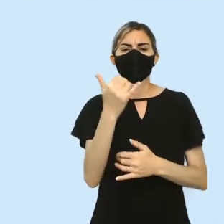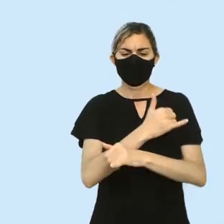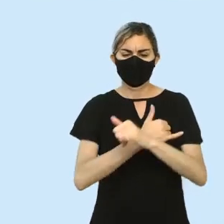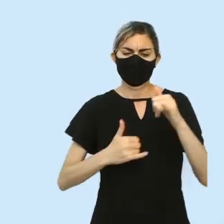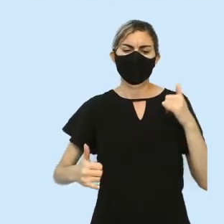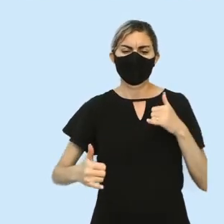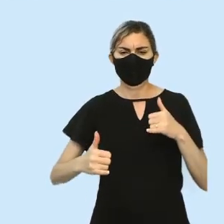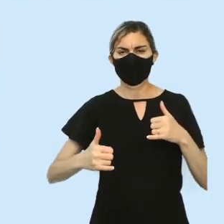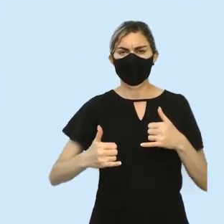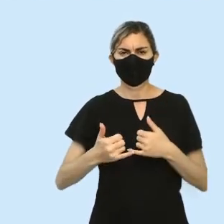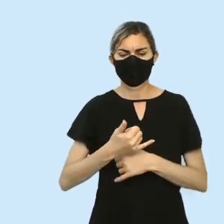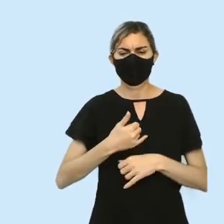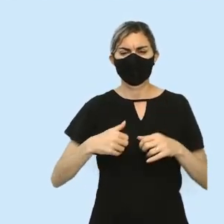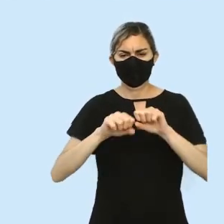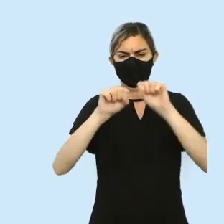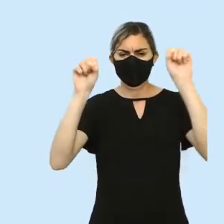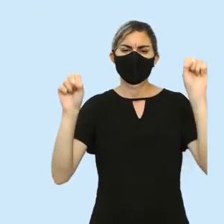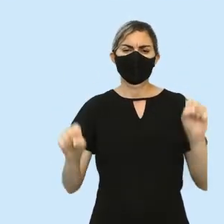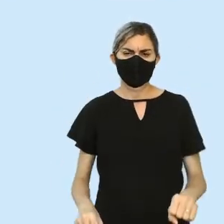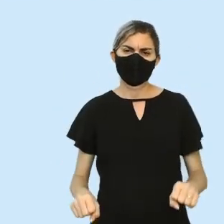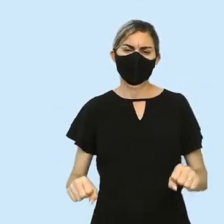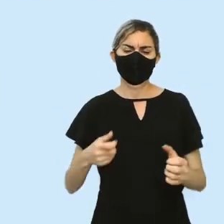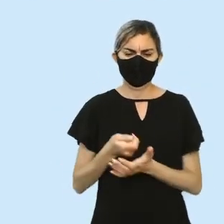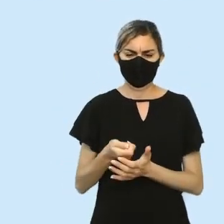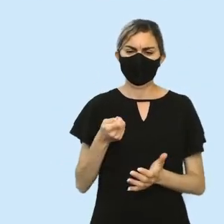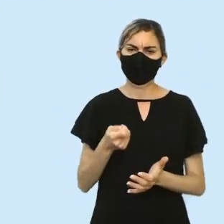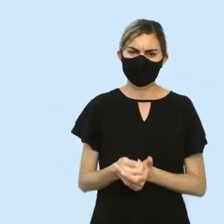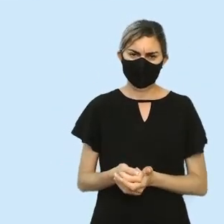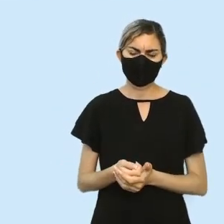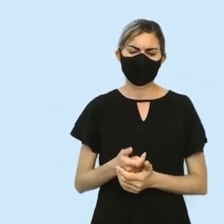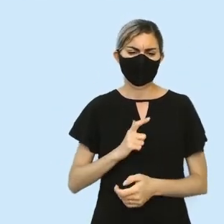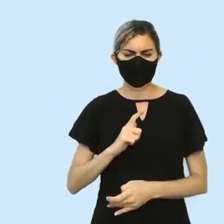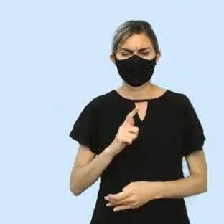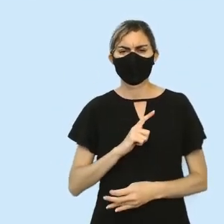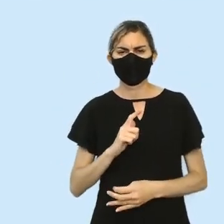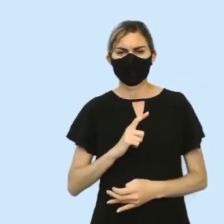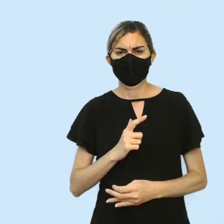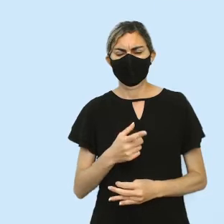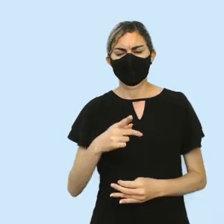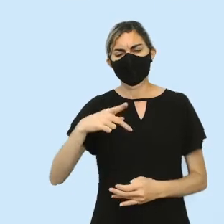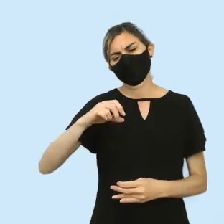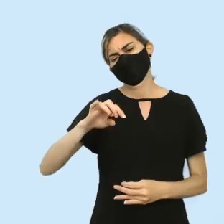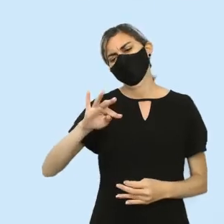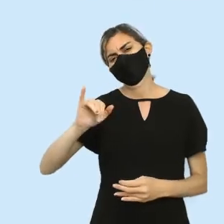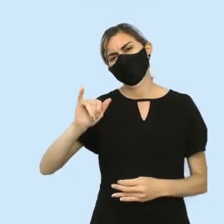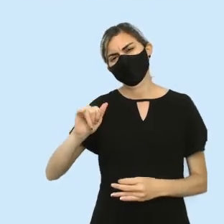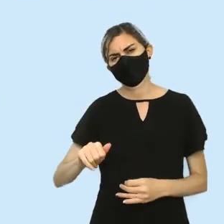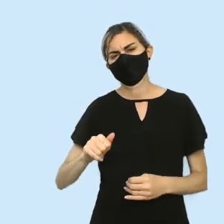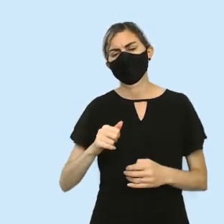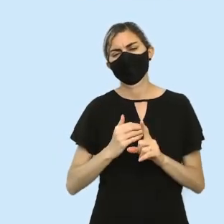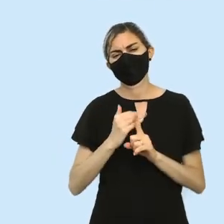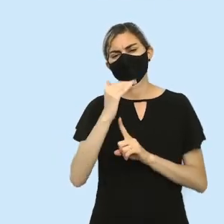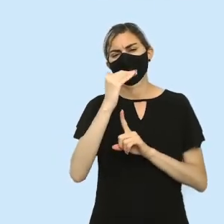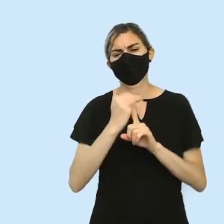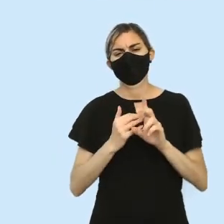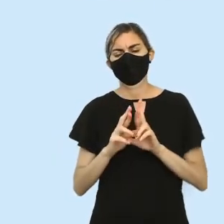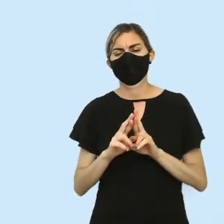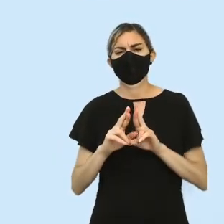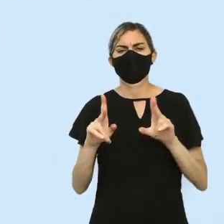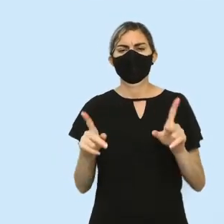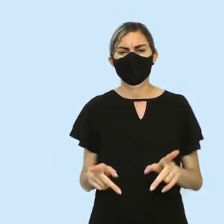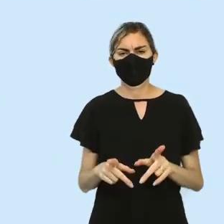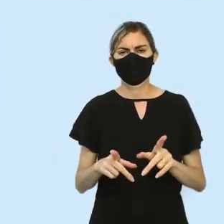térmica, os sistemas devem possuir potenciais térmicos